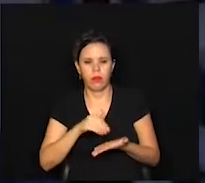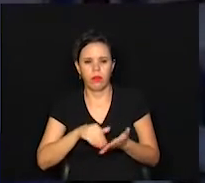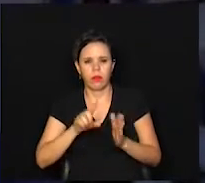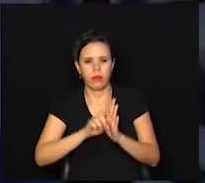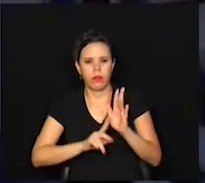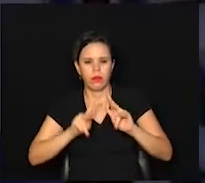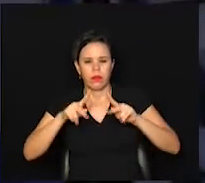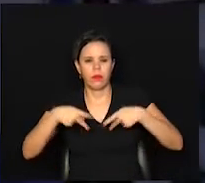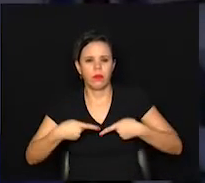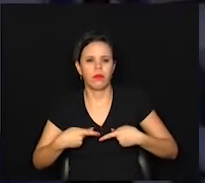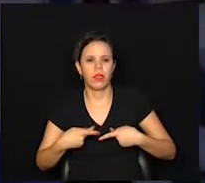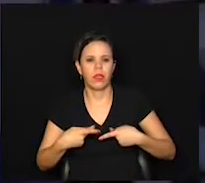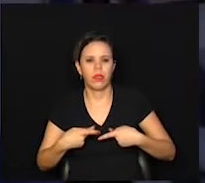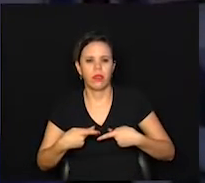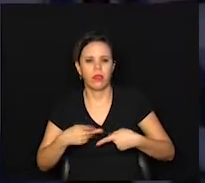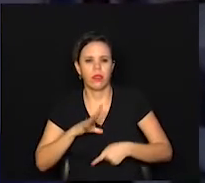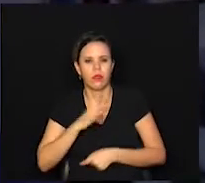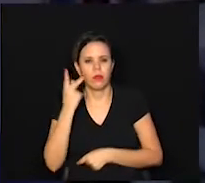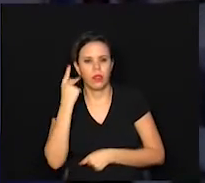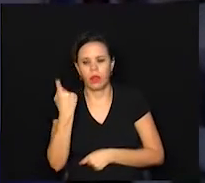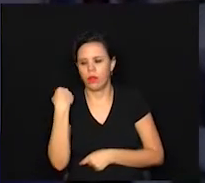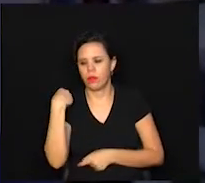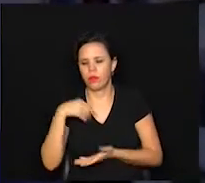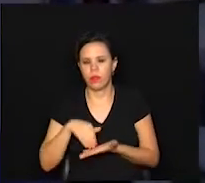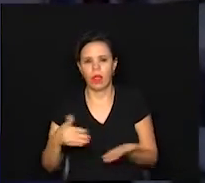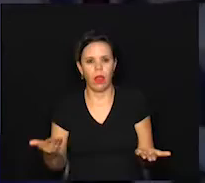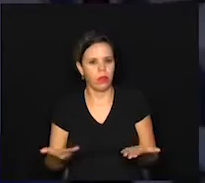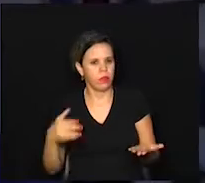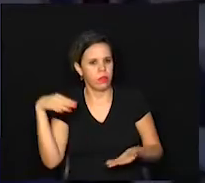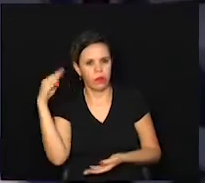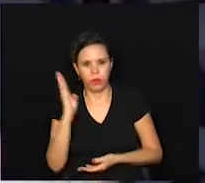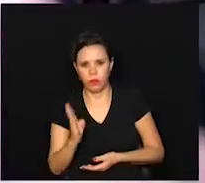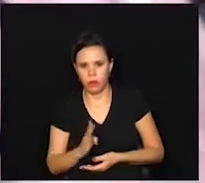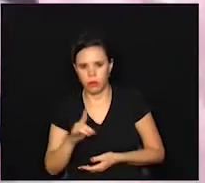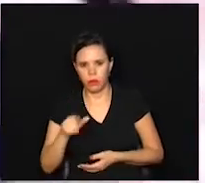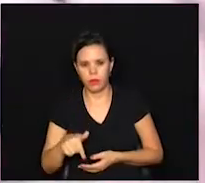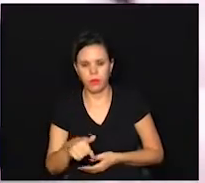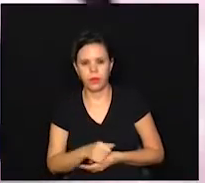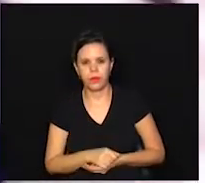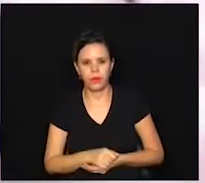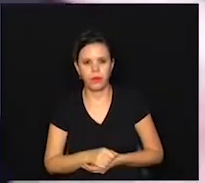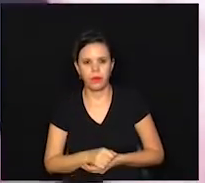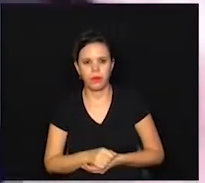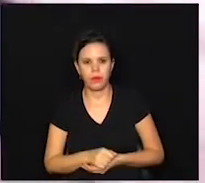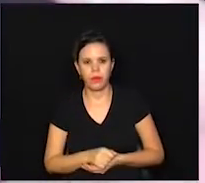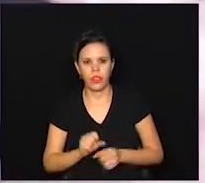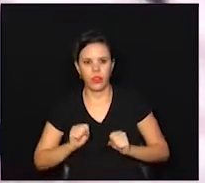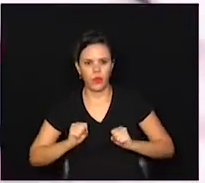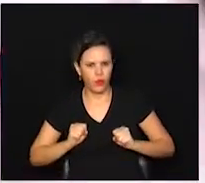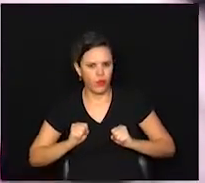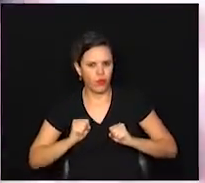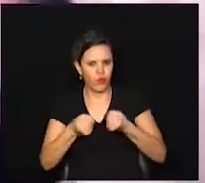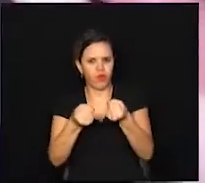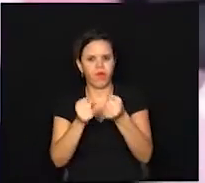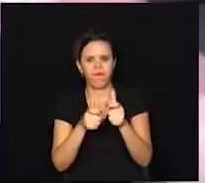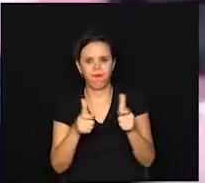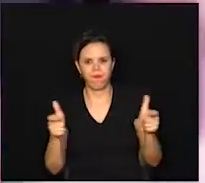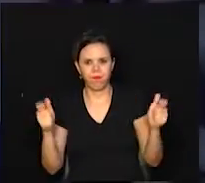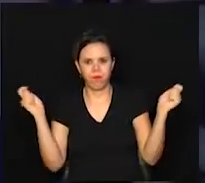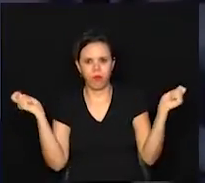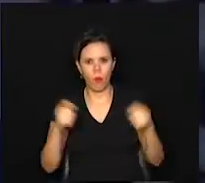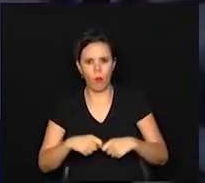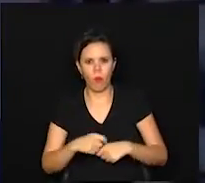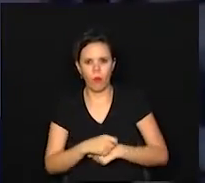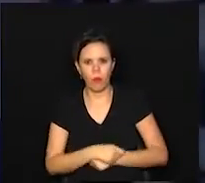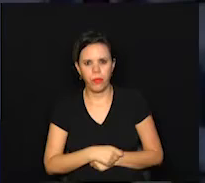na cidade de São Paulo, quando eu fui secretário, mas que hoje no Brasil ganhou, né, uma força muito grande, uma potência muito